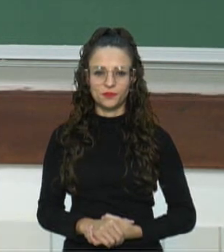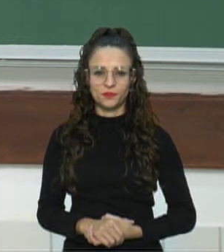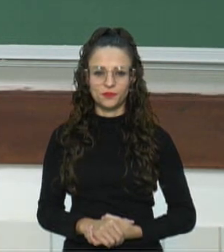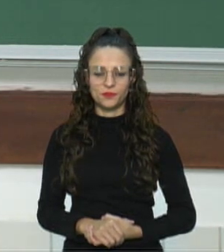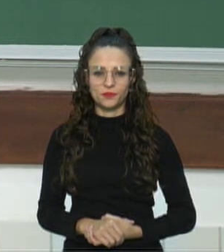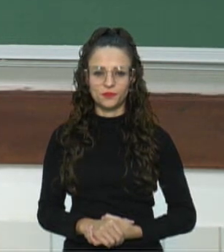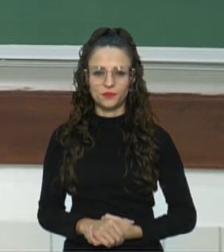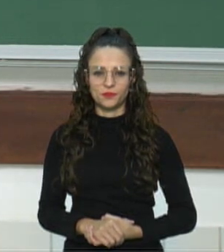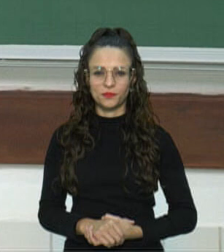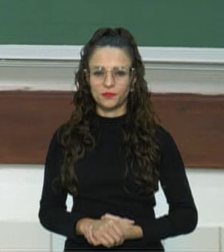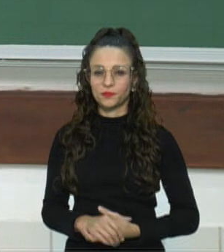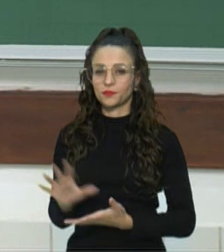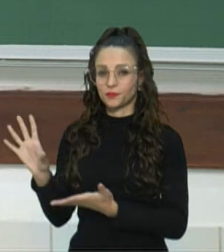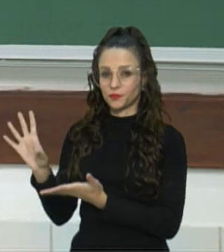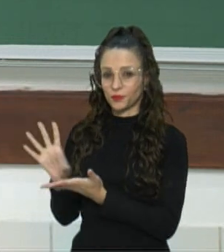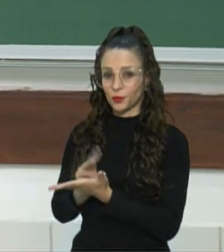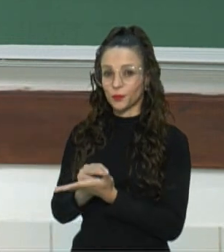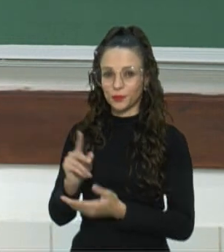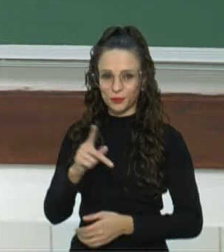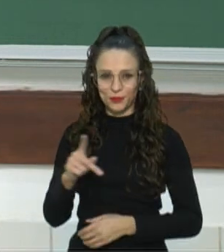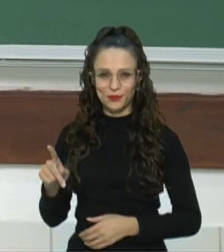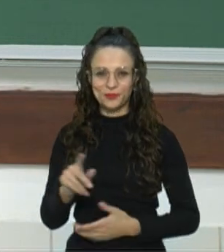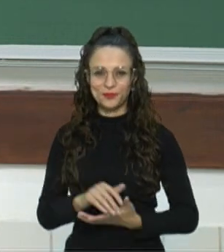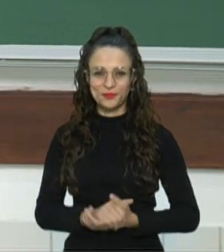Gira a cabeça.